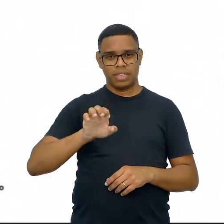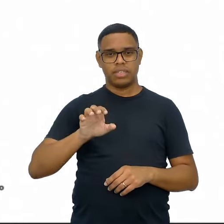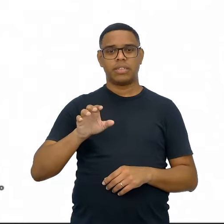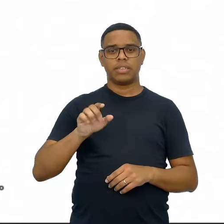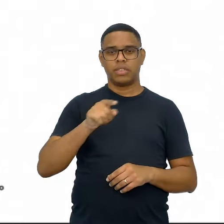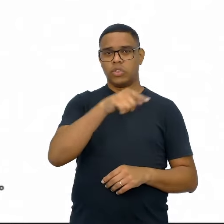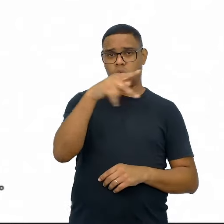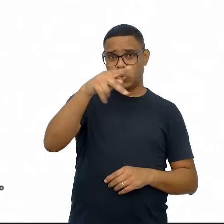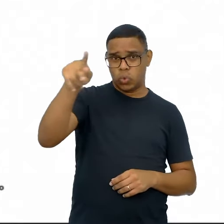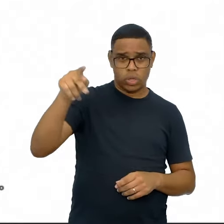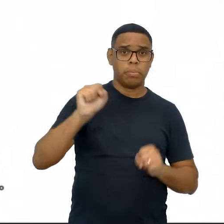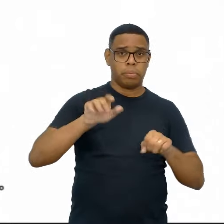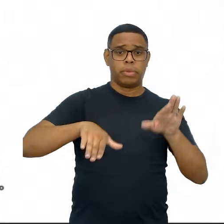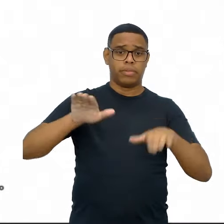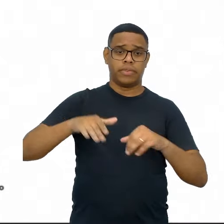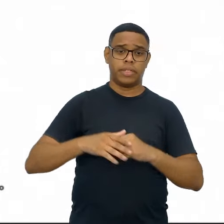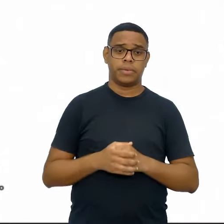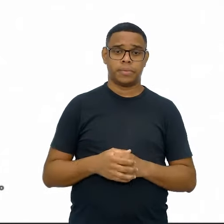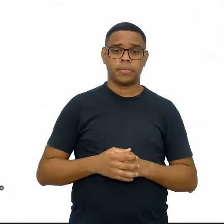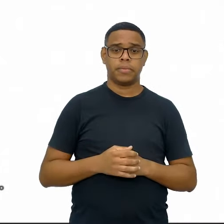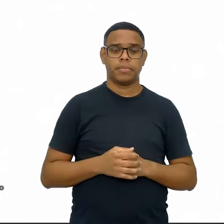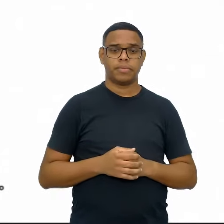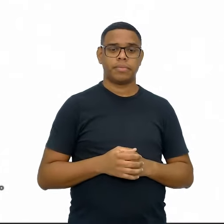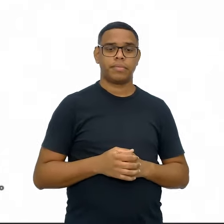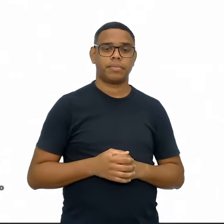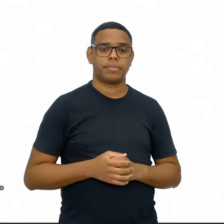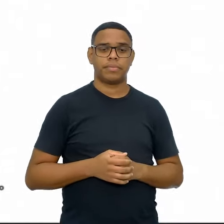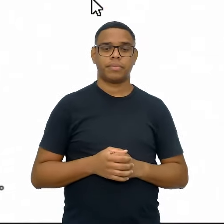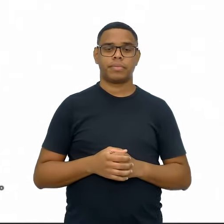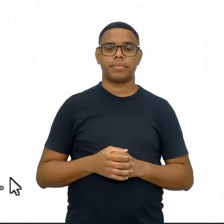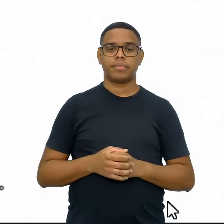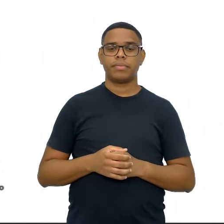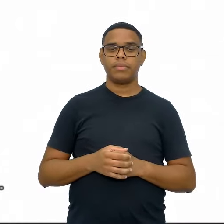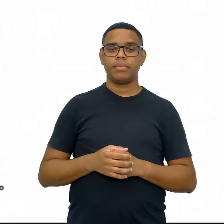você está. Então, essa